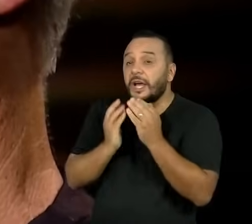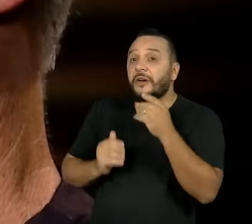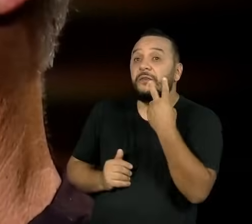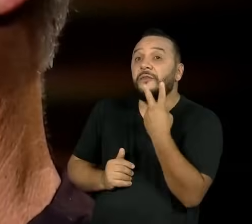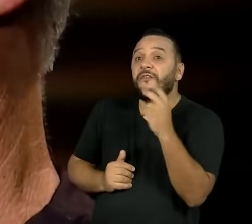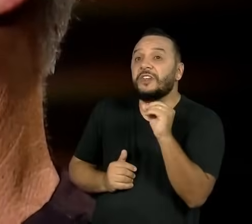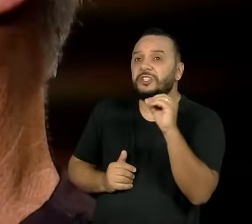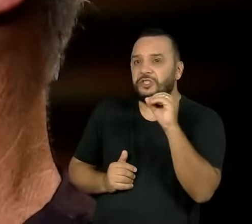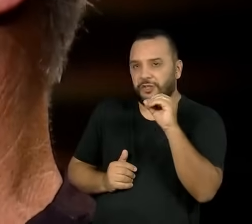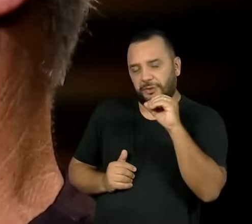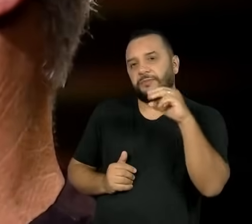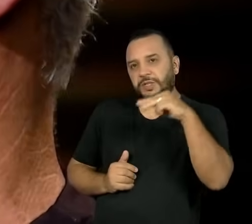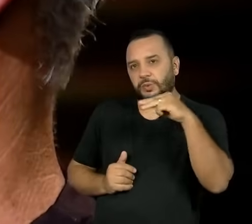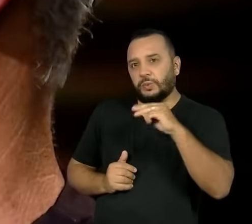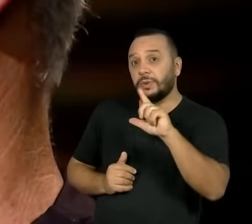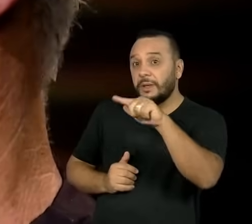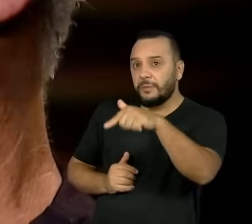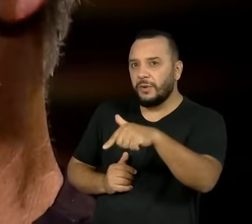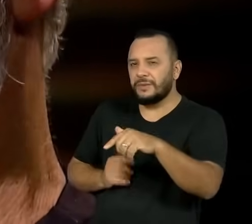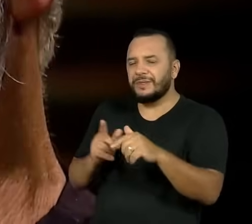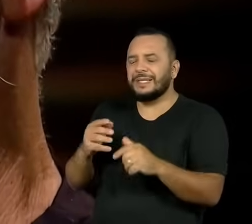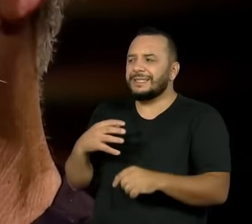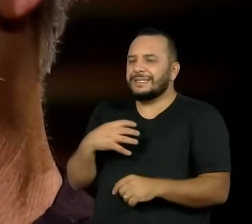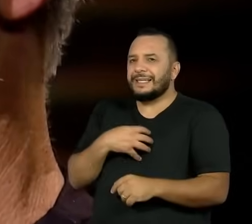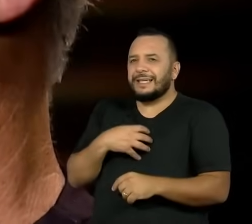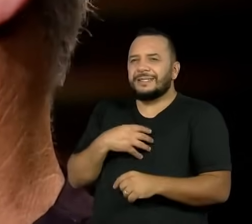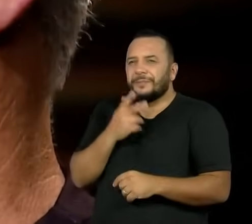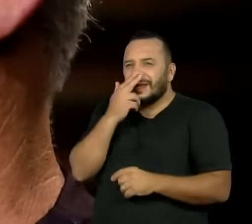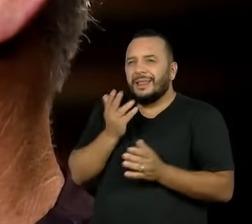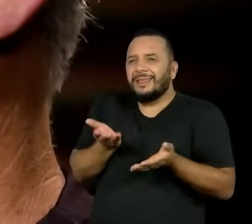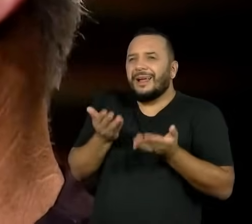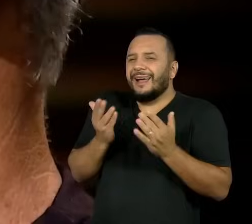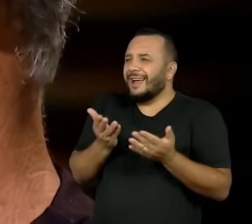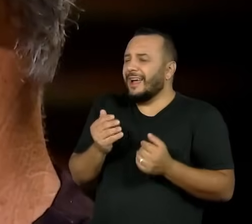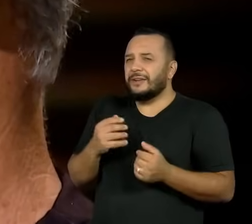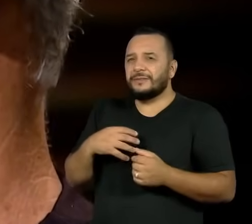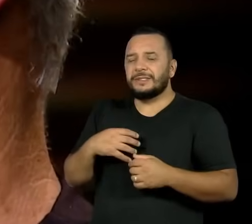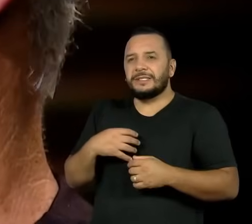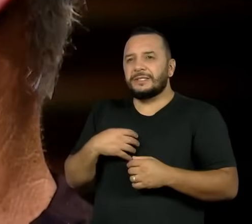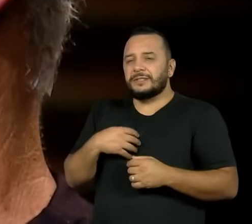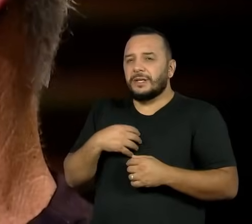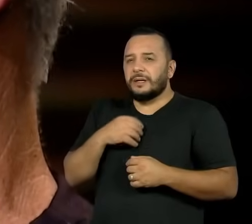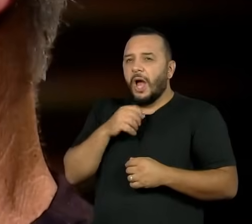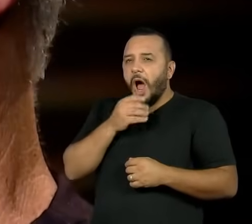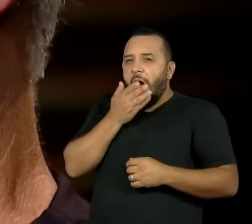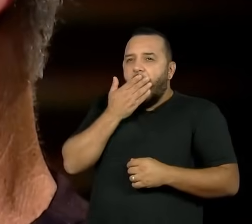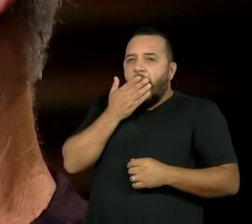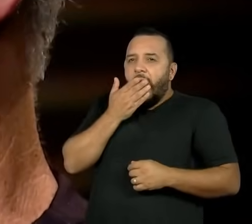a ayahuasca, você começa a sentir alguns efeitos. Muitas vezes um bocejo,